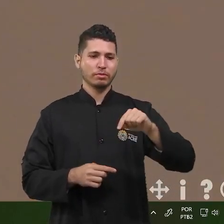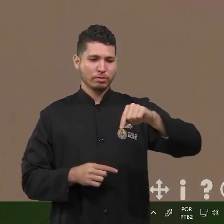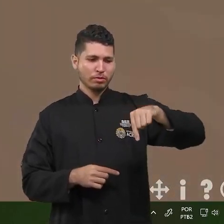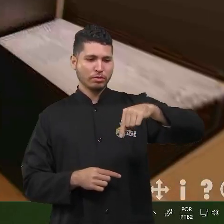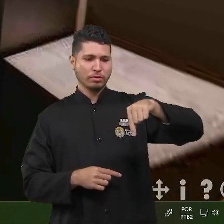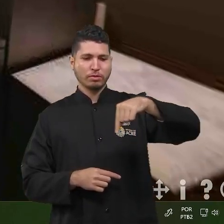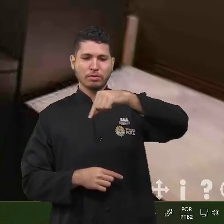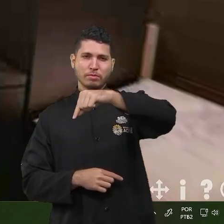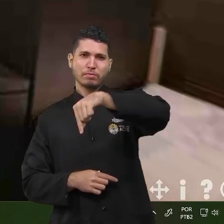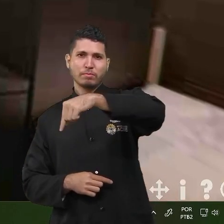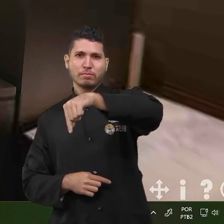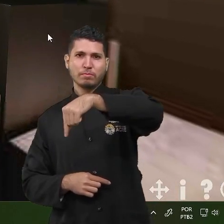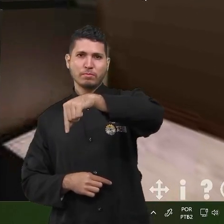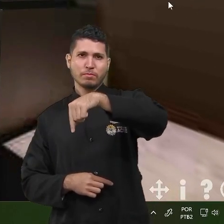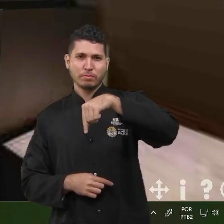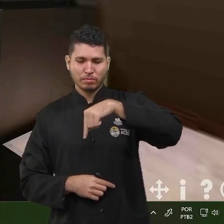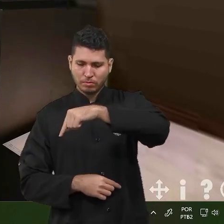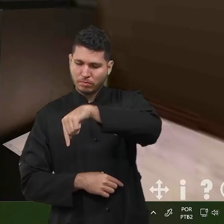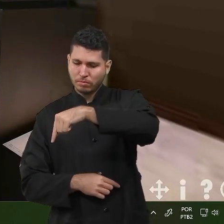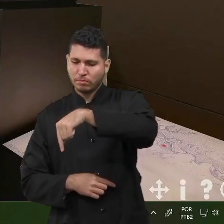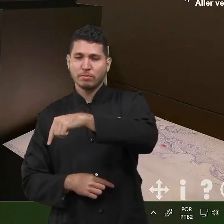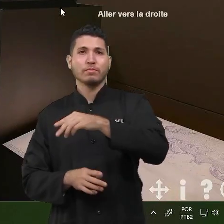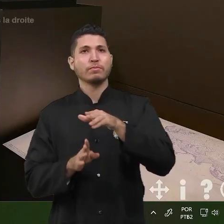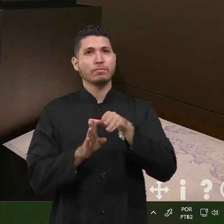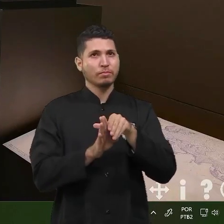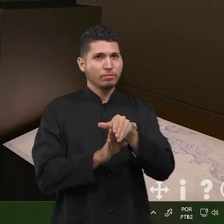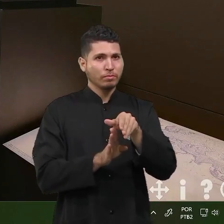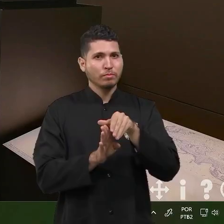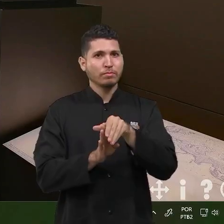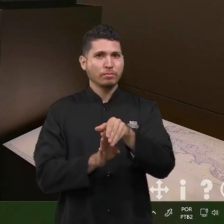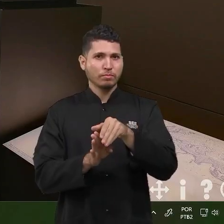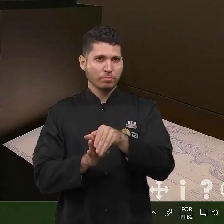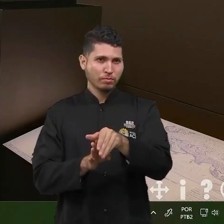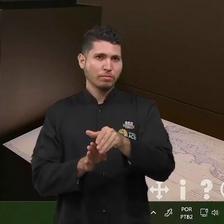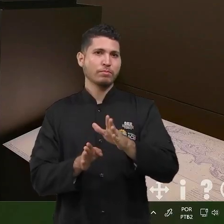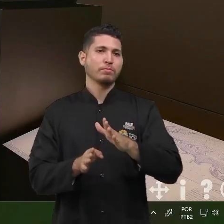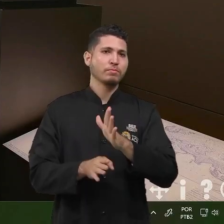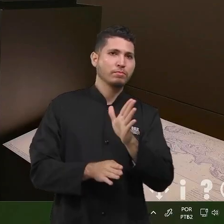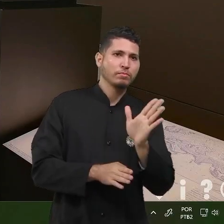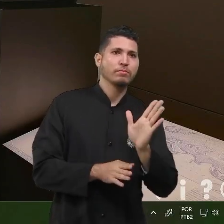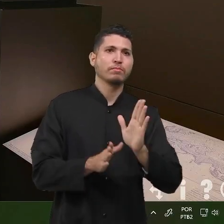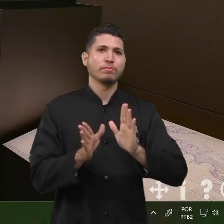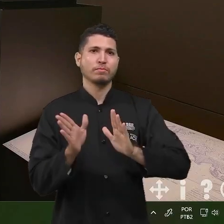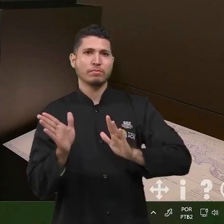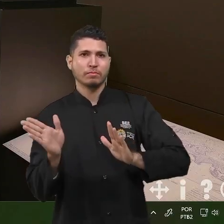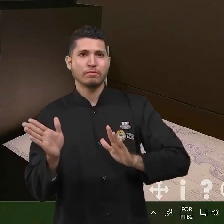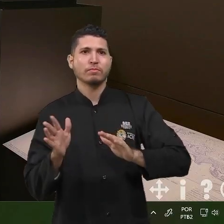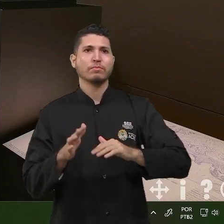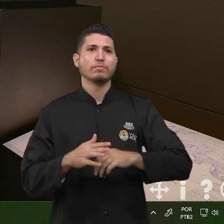ó. Essas setas aqui do lado também permite que você vá para a direita, vá para a